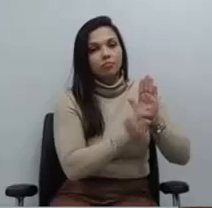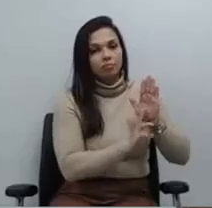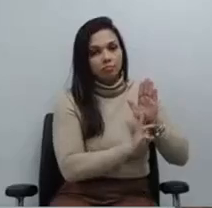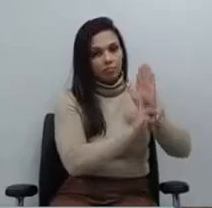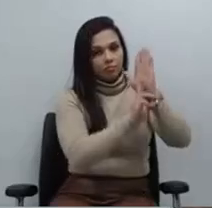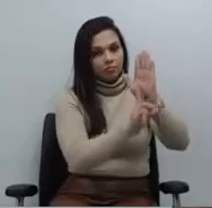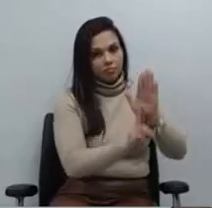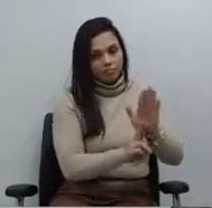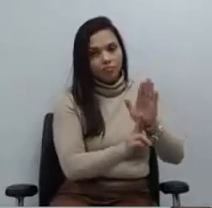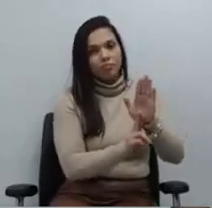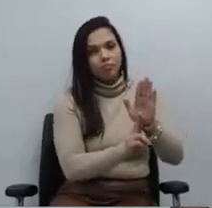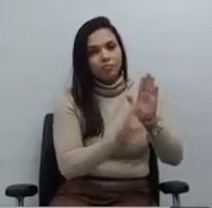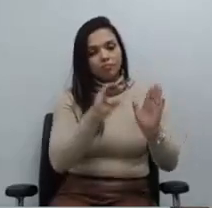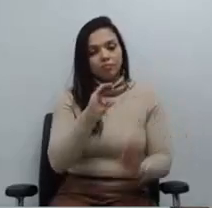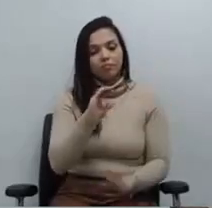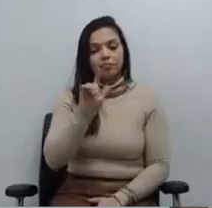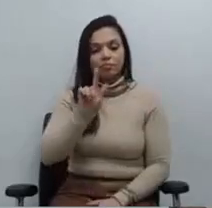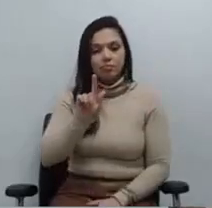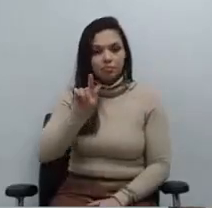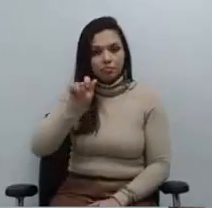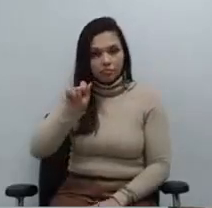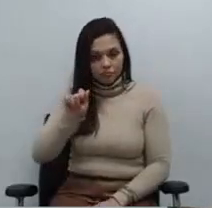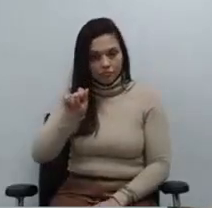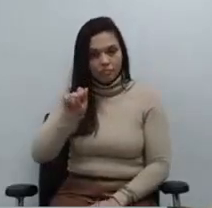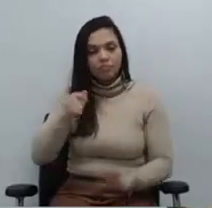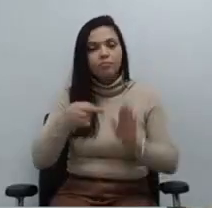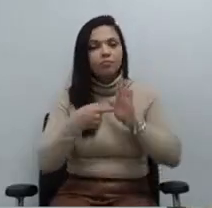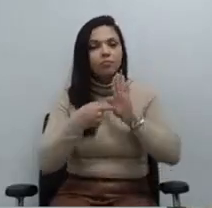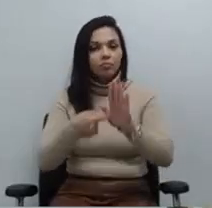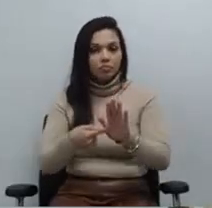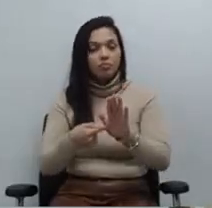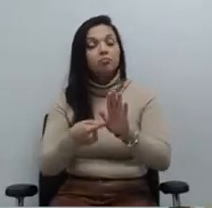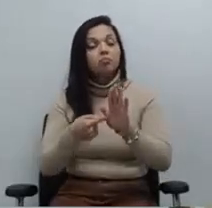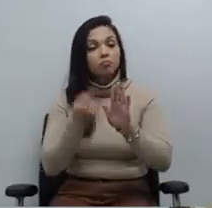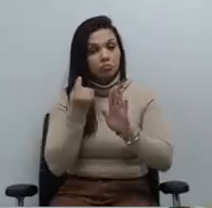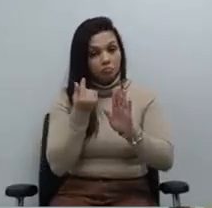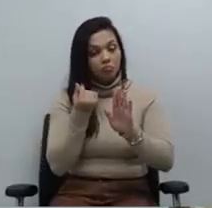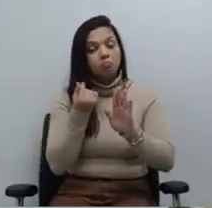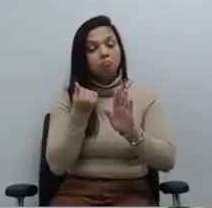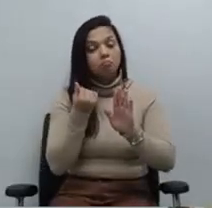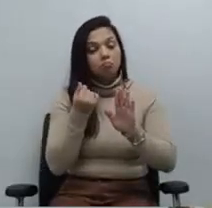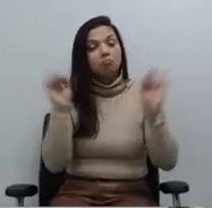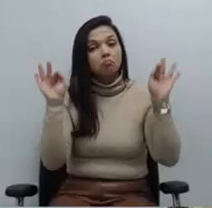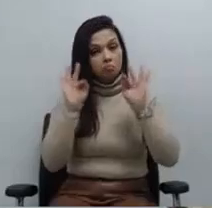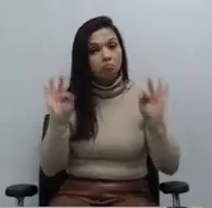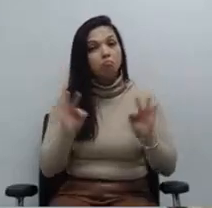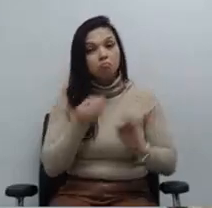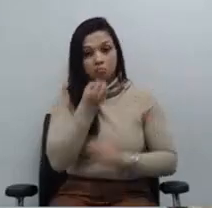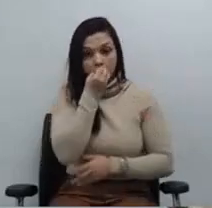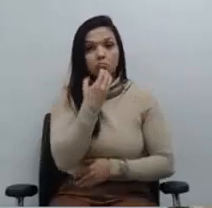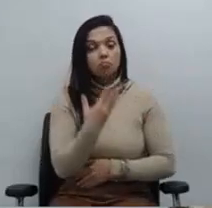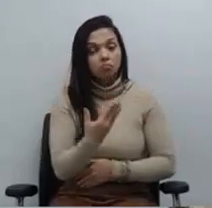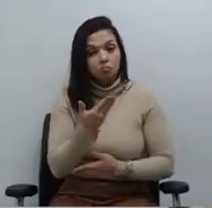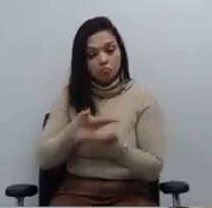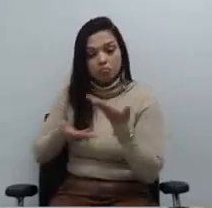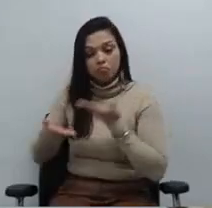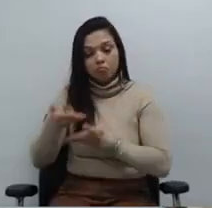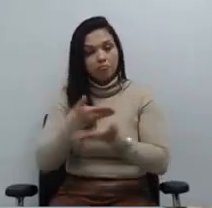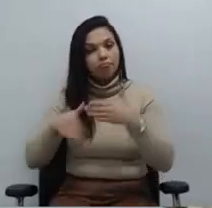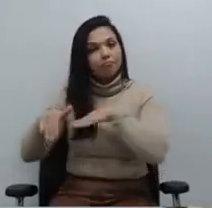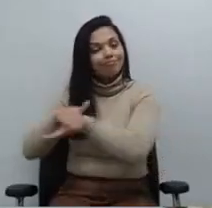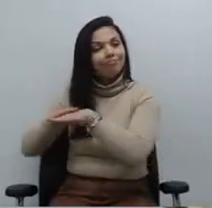representante, né, da CGA apresentou um cenário otimista, né, no sentido de que os diálogos travados